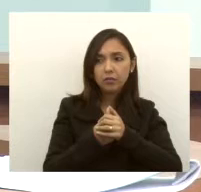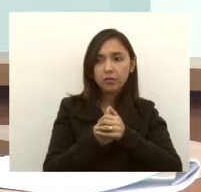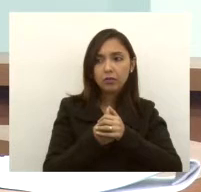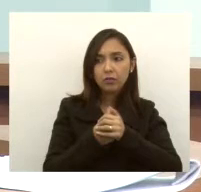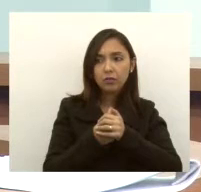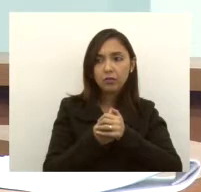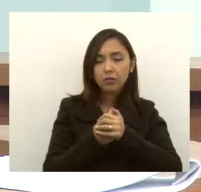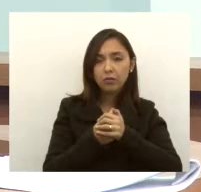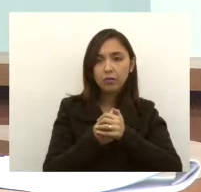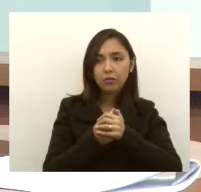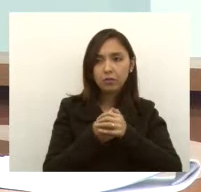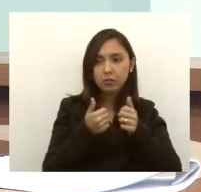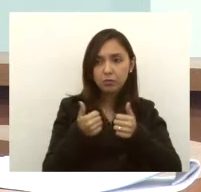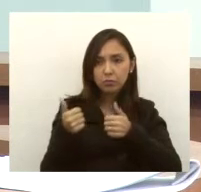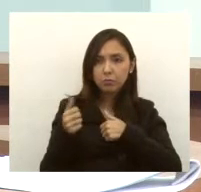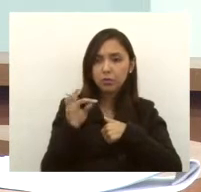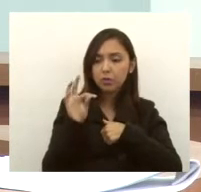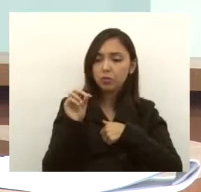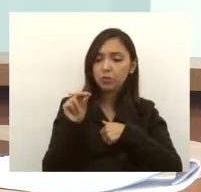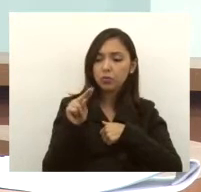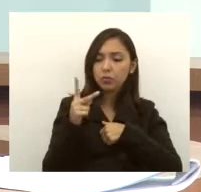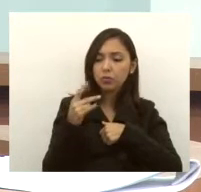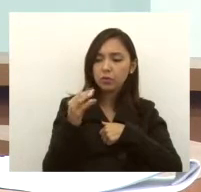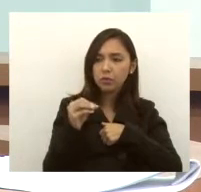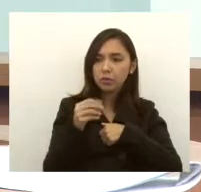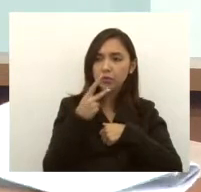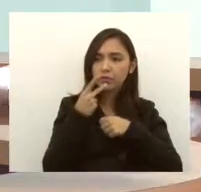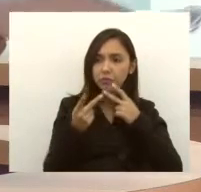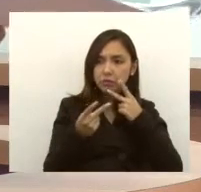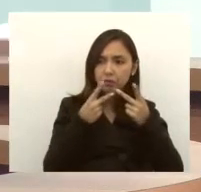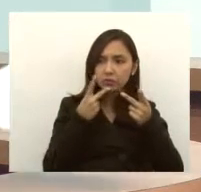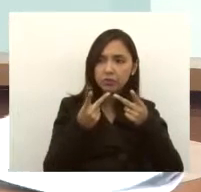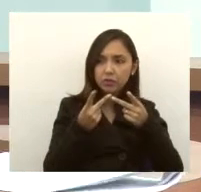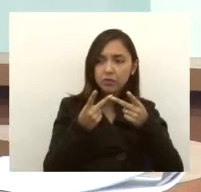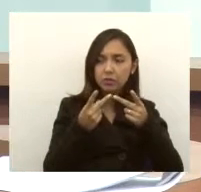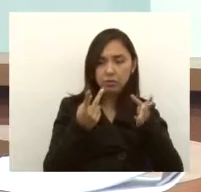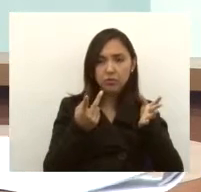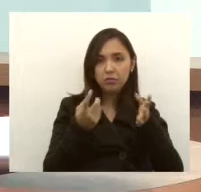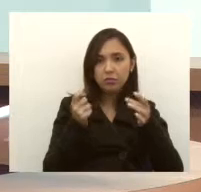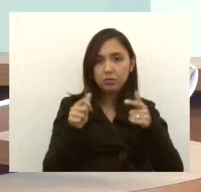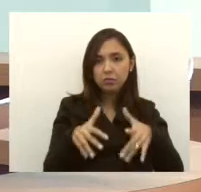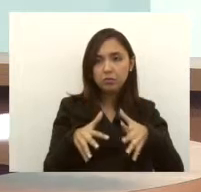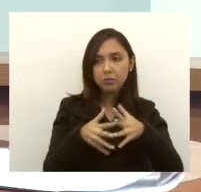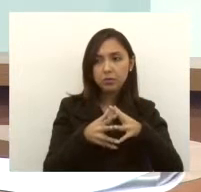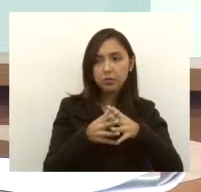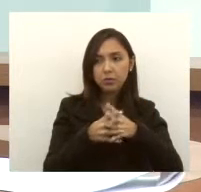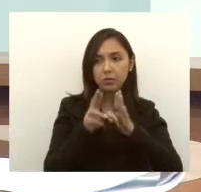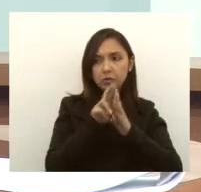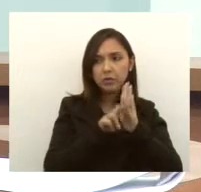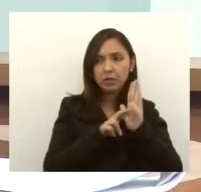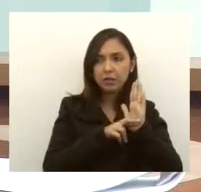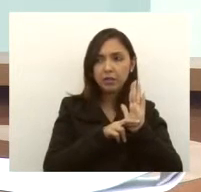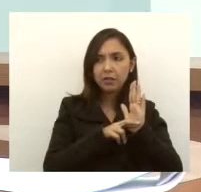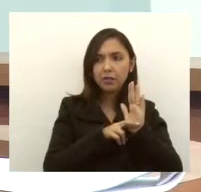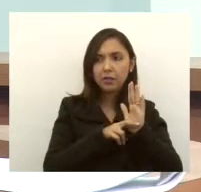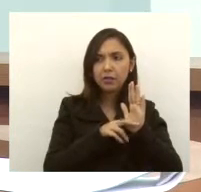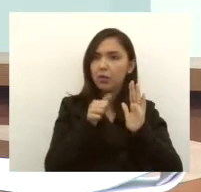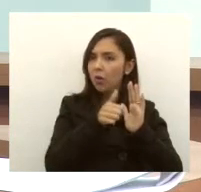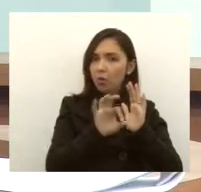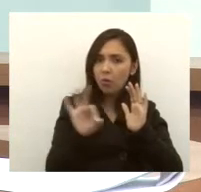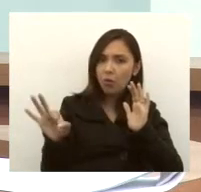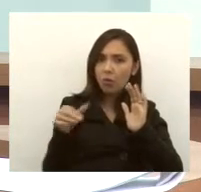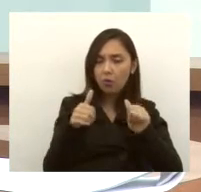o Tony Magalhães. Vossa Excelência fez aqui uma questão, um requerimento...